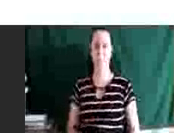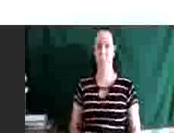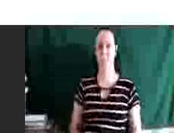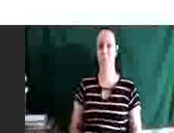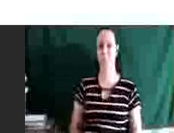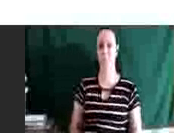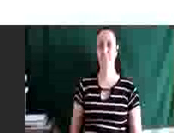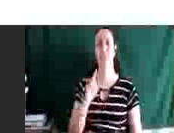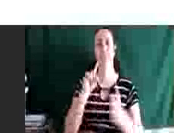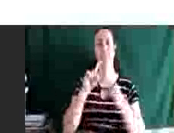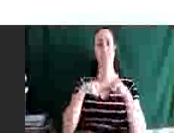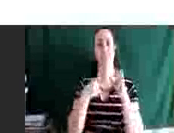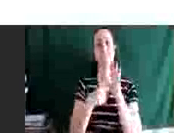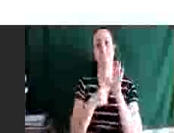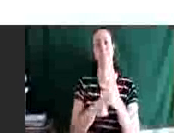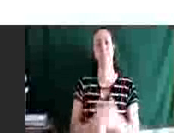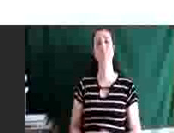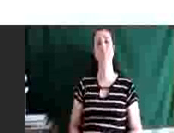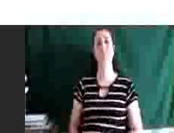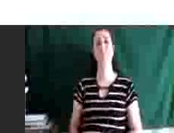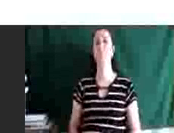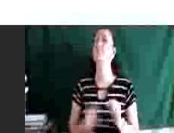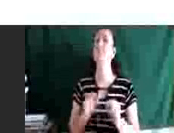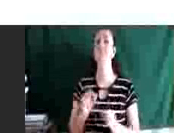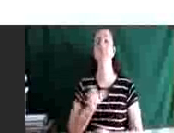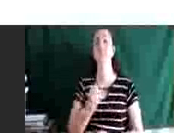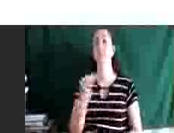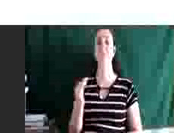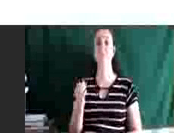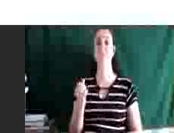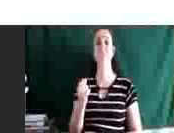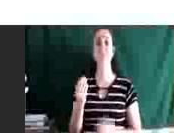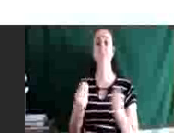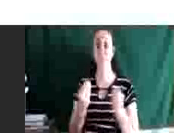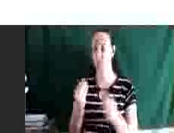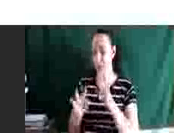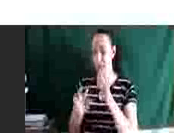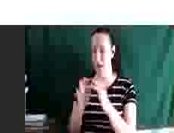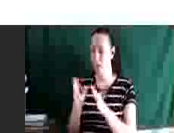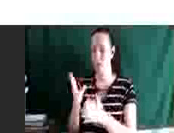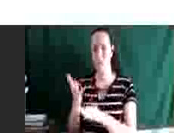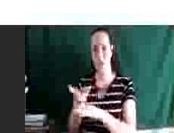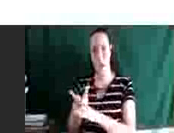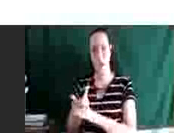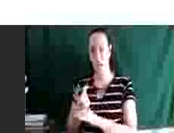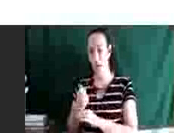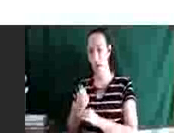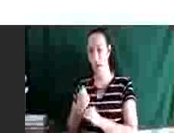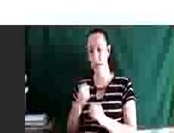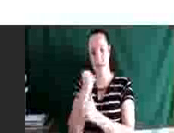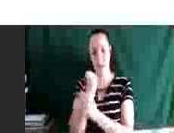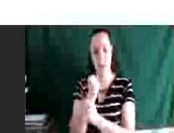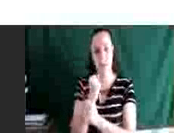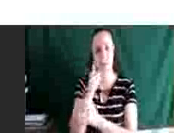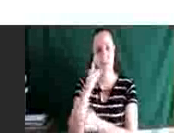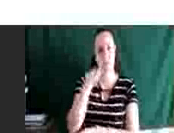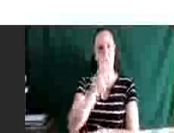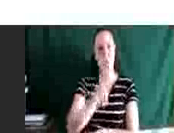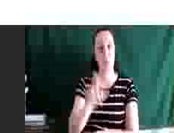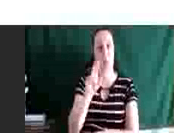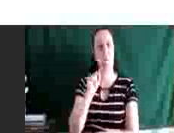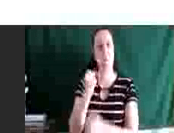do projeto, preparação. A segunda etapa é o footprint, que nós vamos começar a ver hoje. Depois tem a etapa do fingerprint,